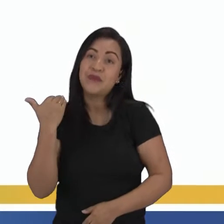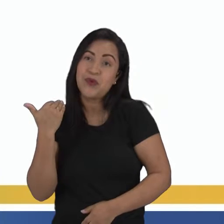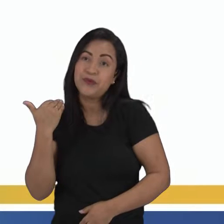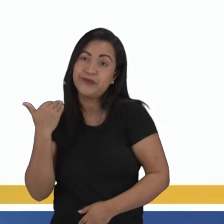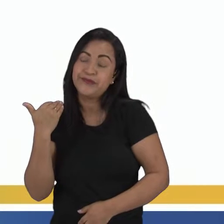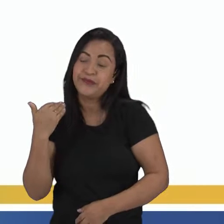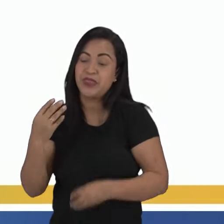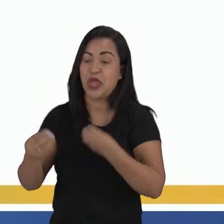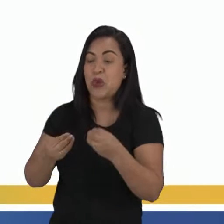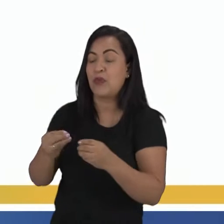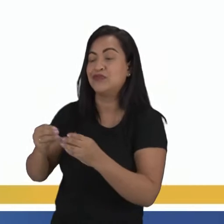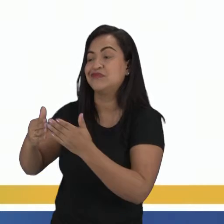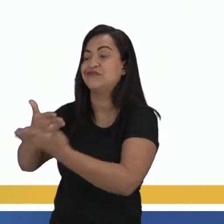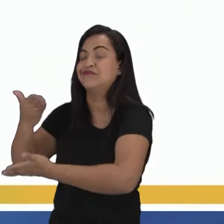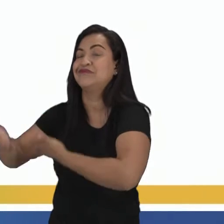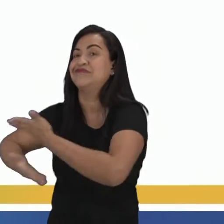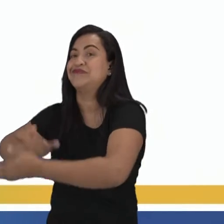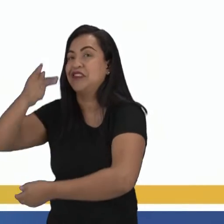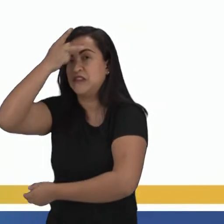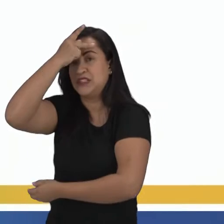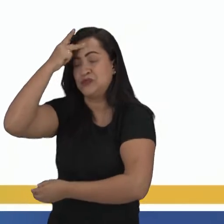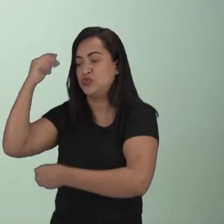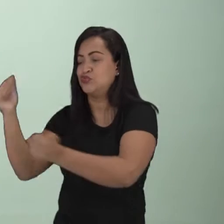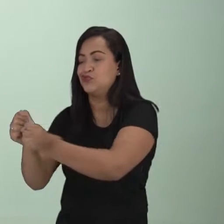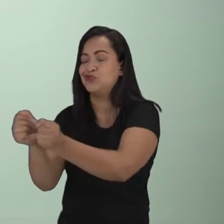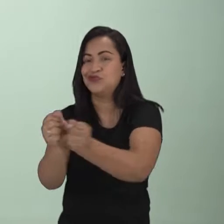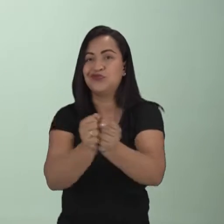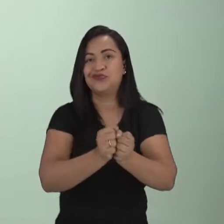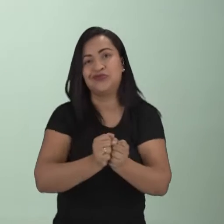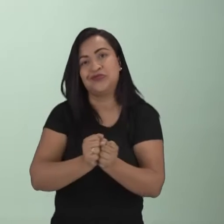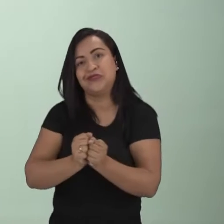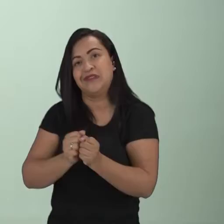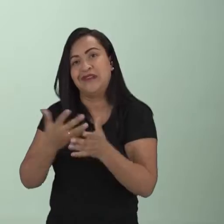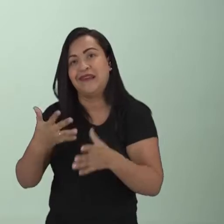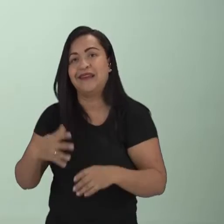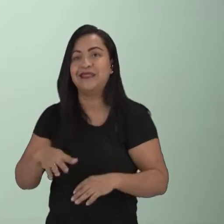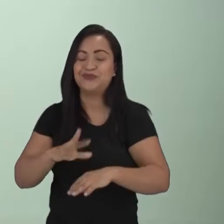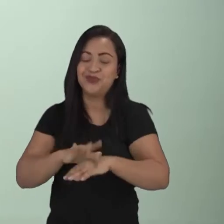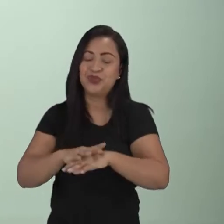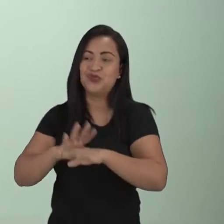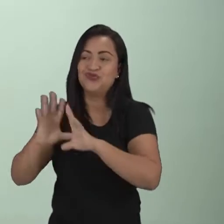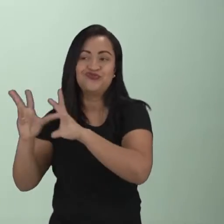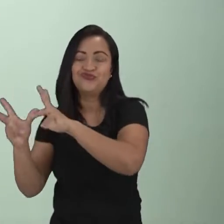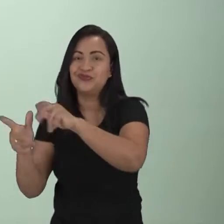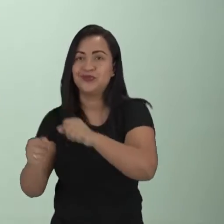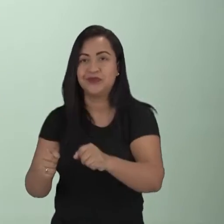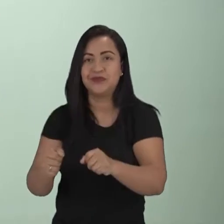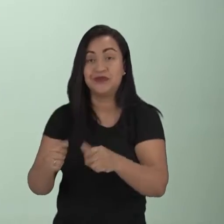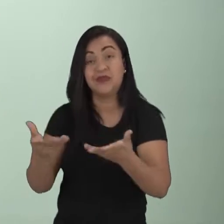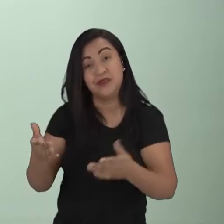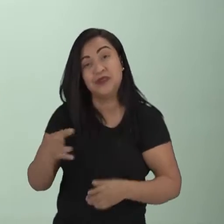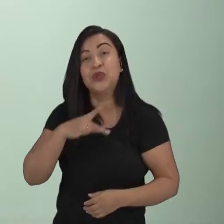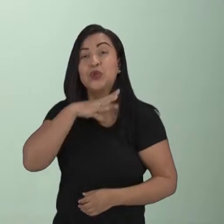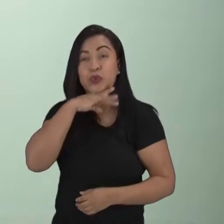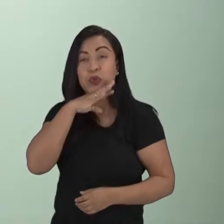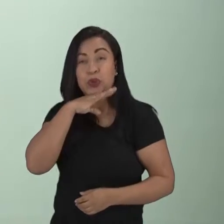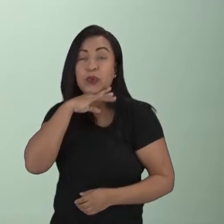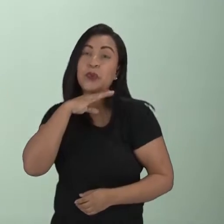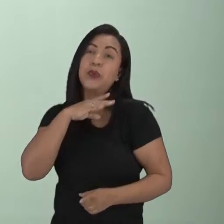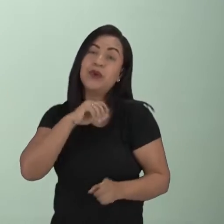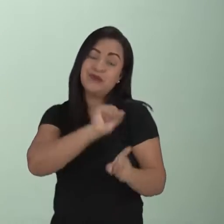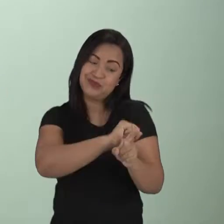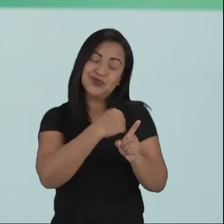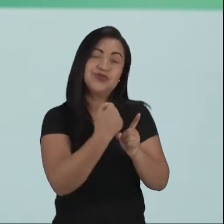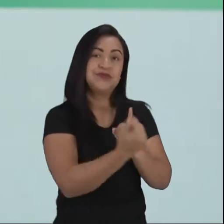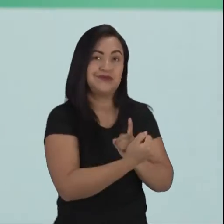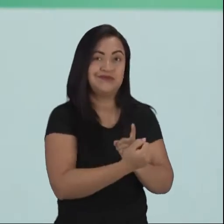Isso vai impactar a produtividade, isso vai impactar resultados que a longo prazo é ruim para o progresso da sociedade. Claro